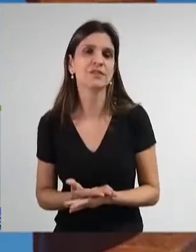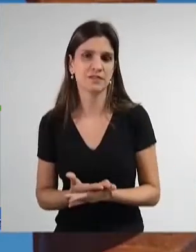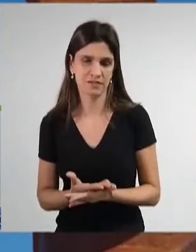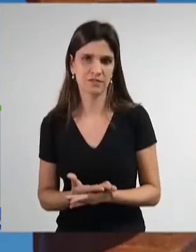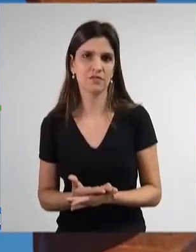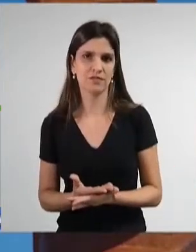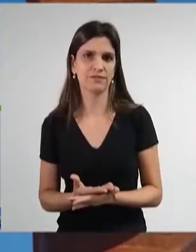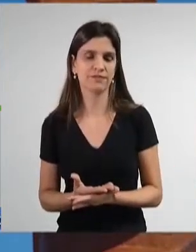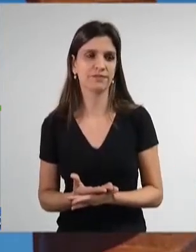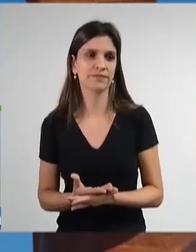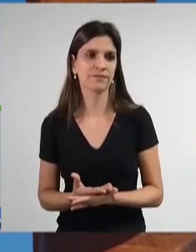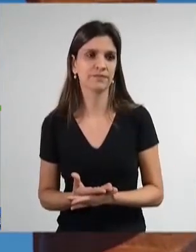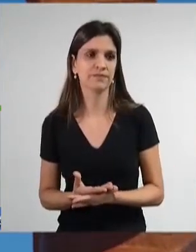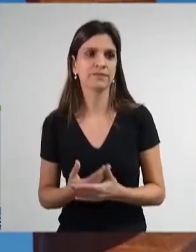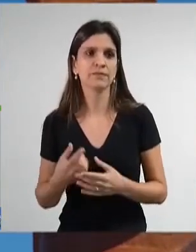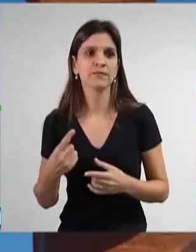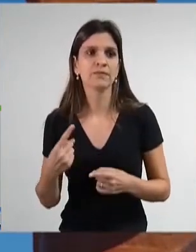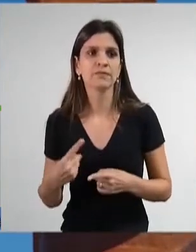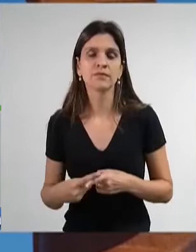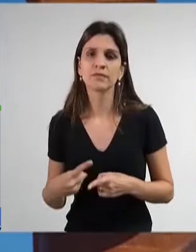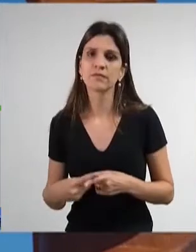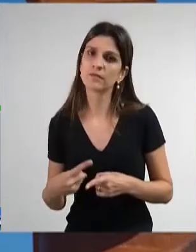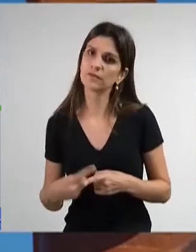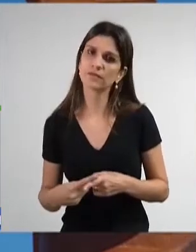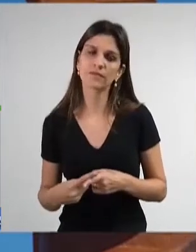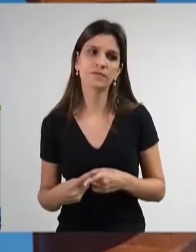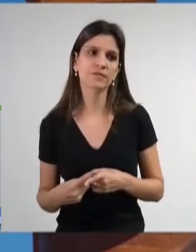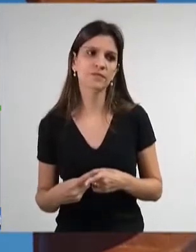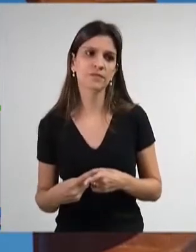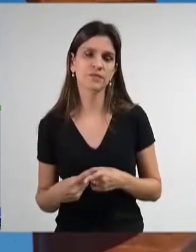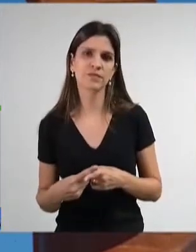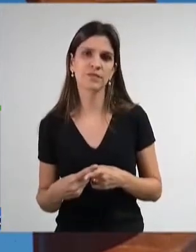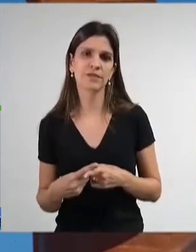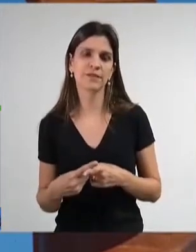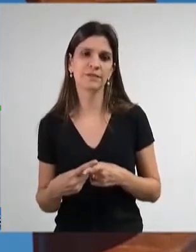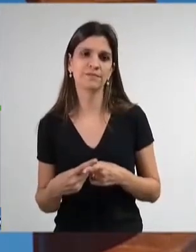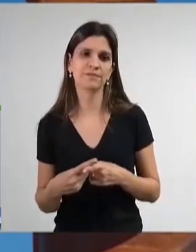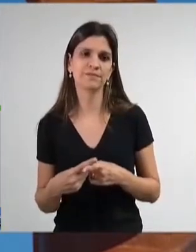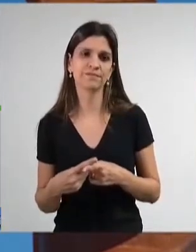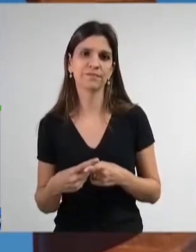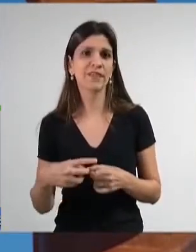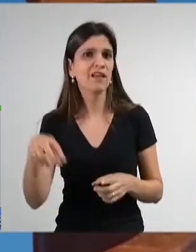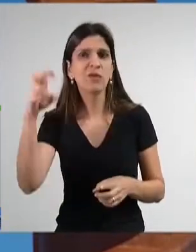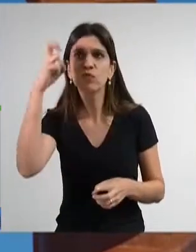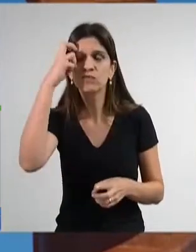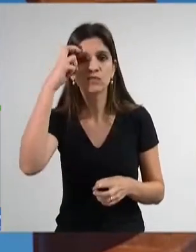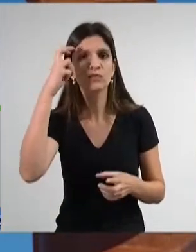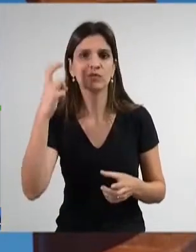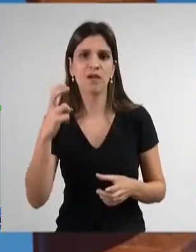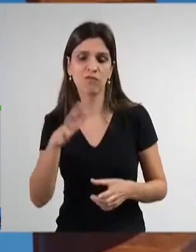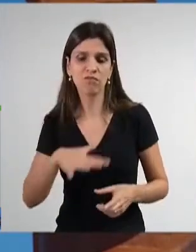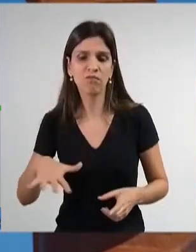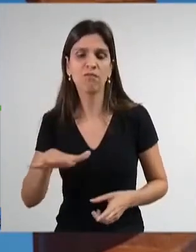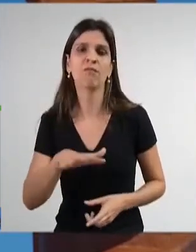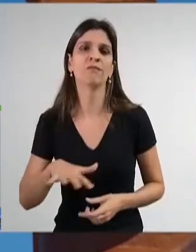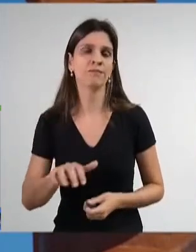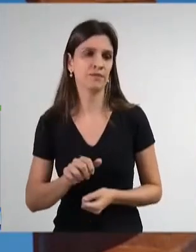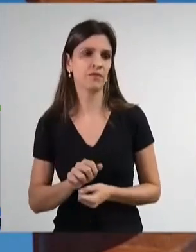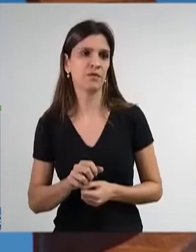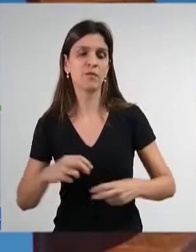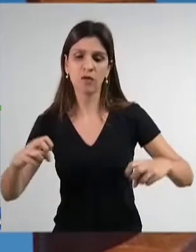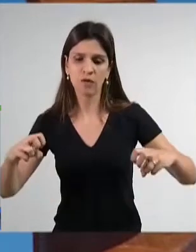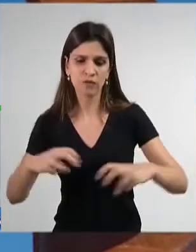ensino. Porque nós notamos que é uma questão cultural. Os acidentes de trânsito, em sua maioria,